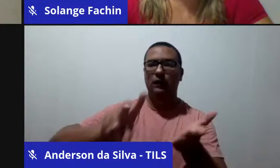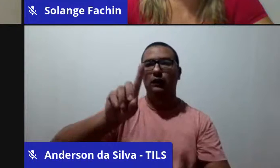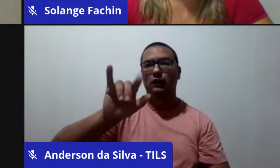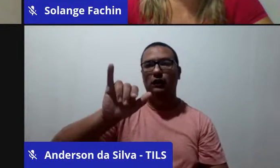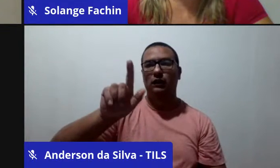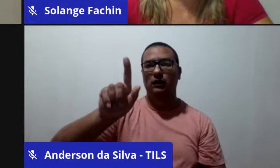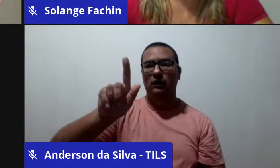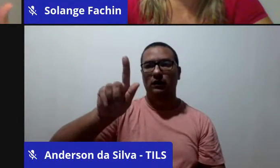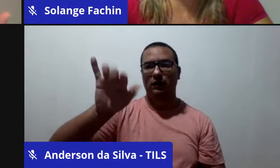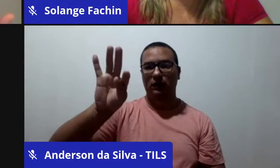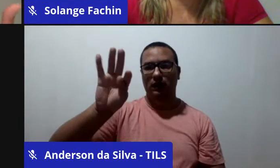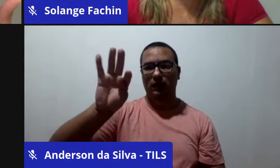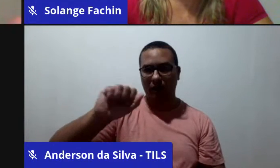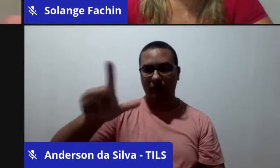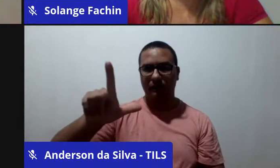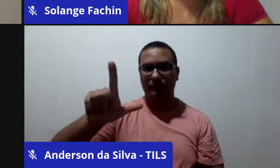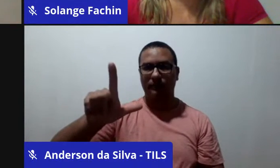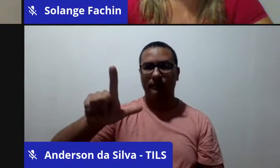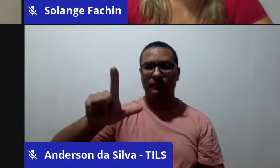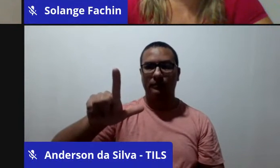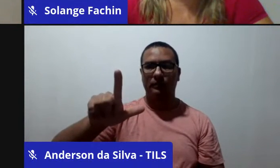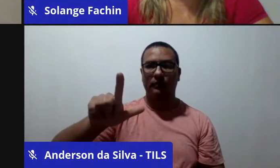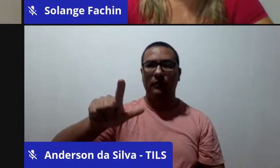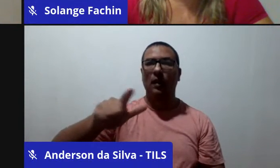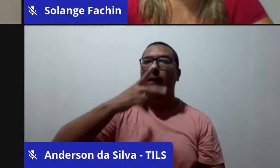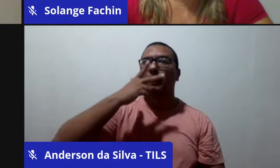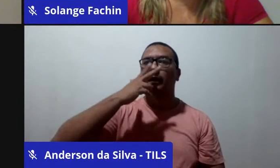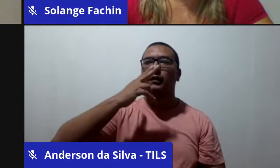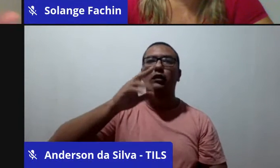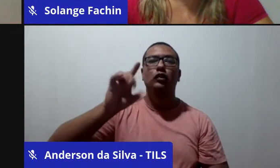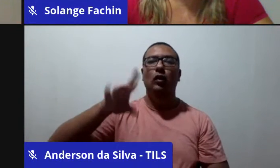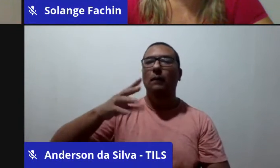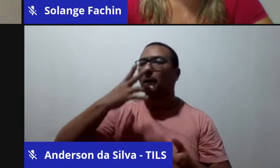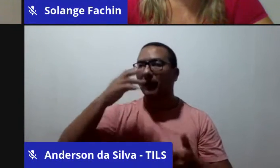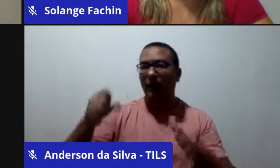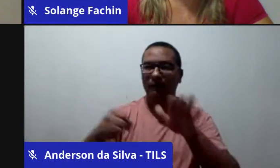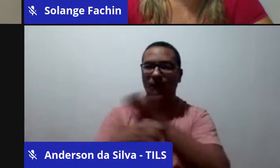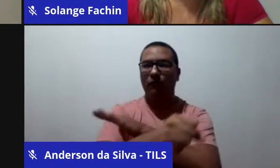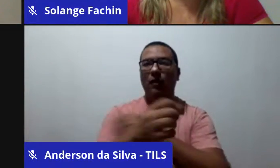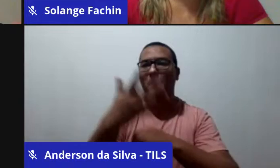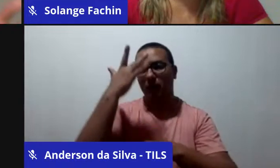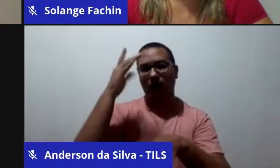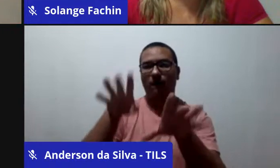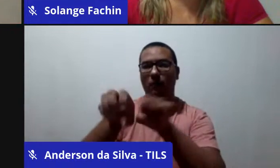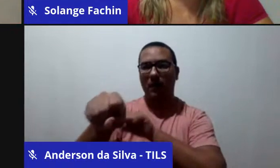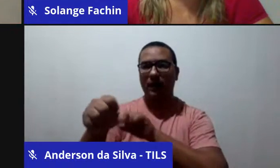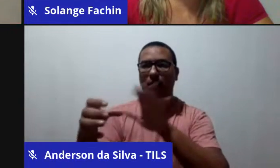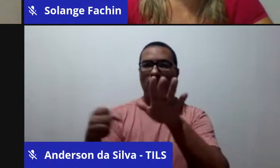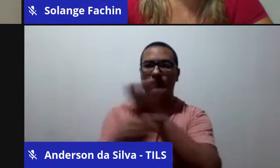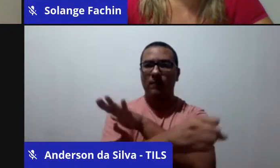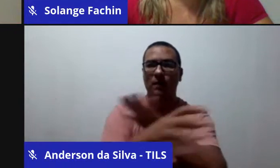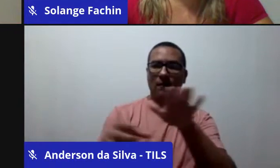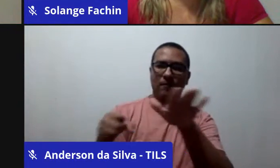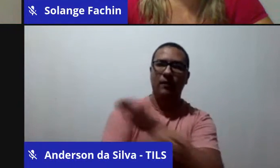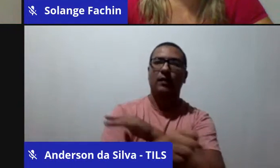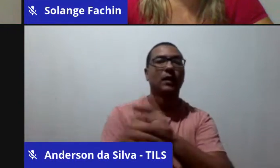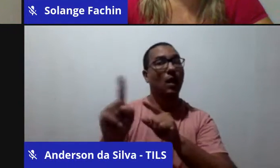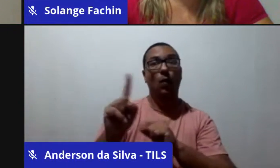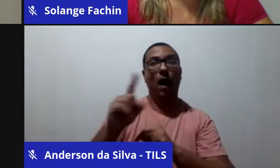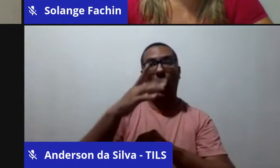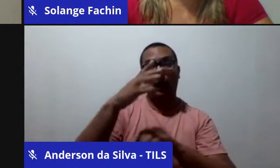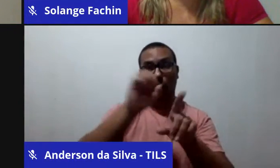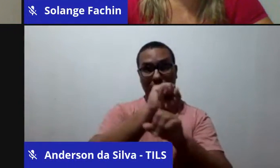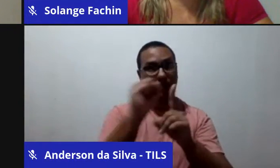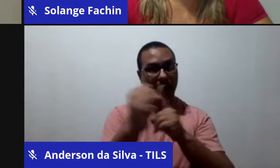universidade que não empurra mais o formando para a sociedade. O formando, ele é puxado pela sociedade.